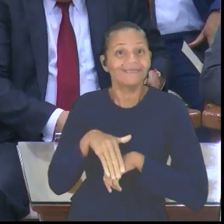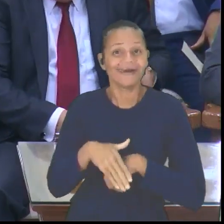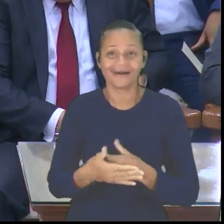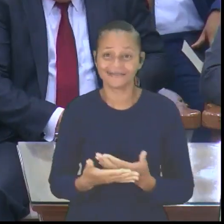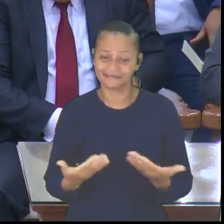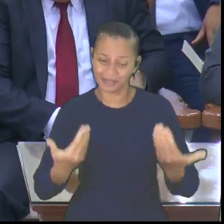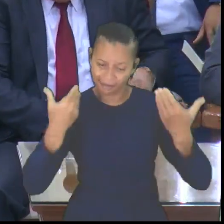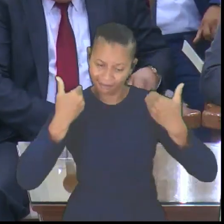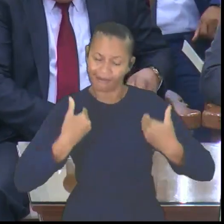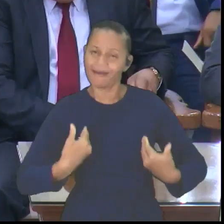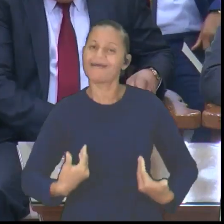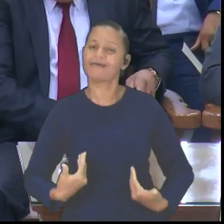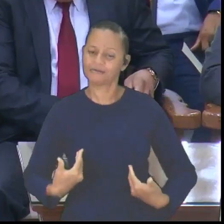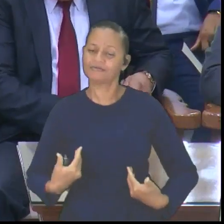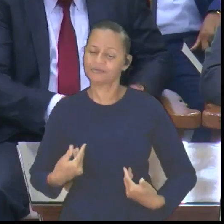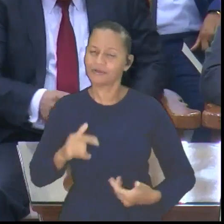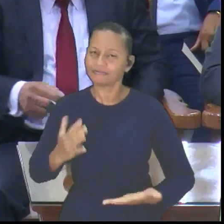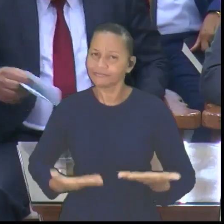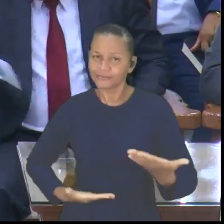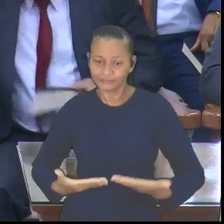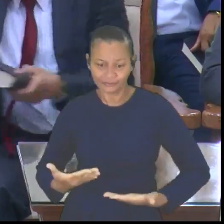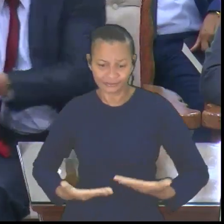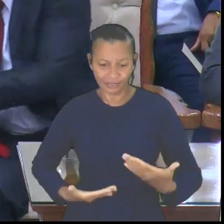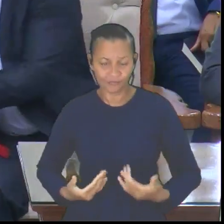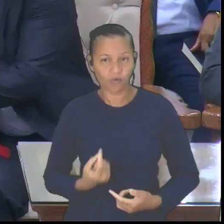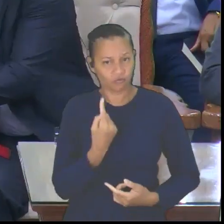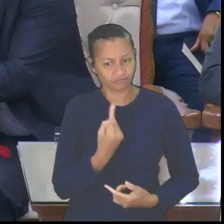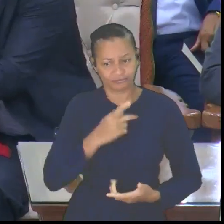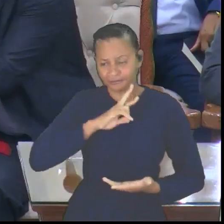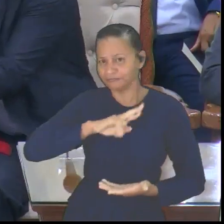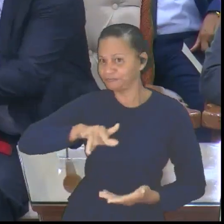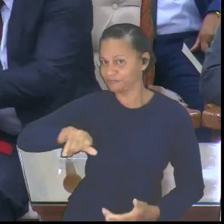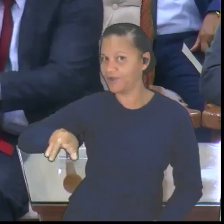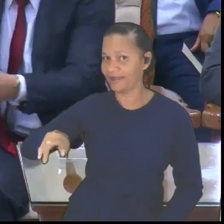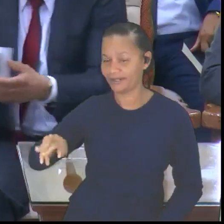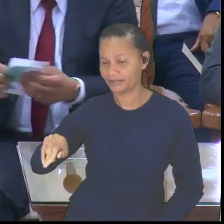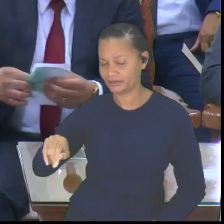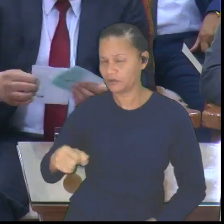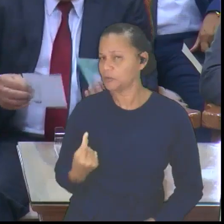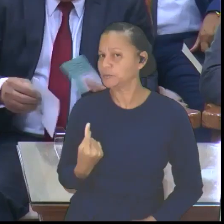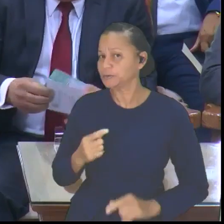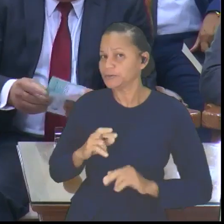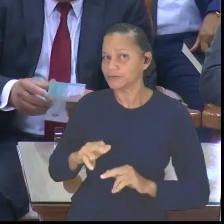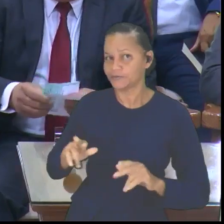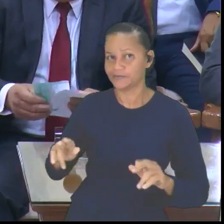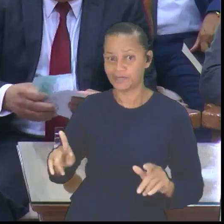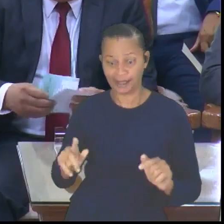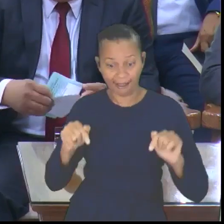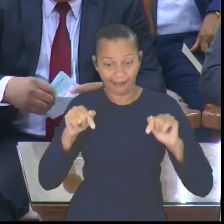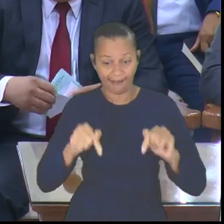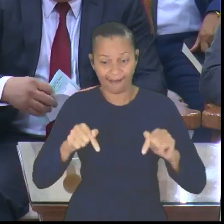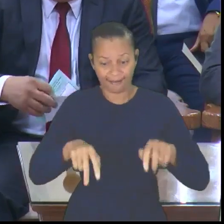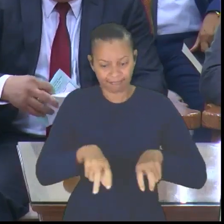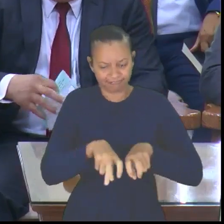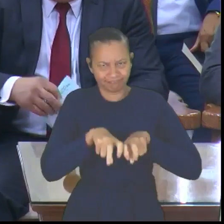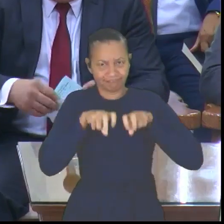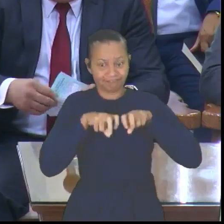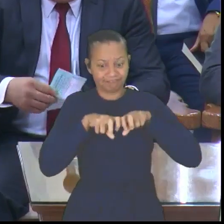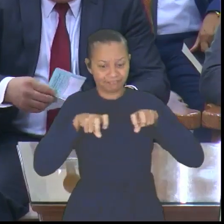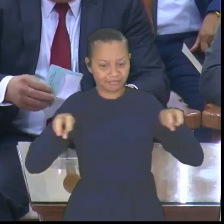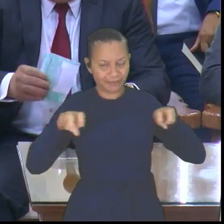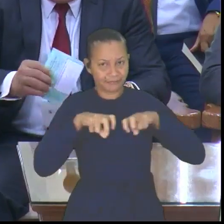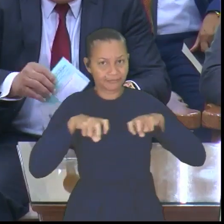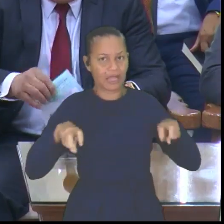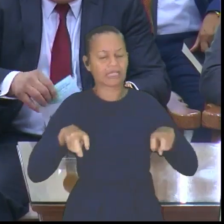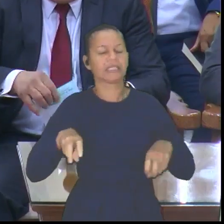ser um dos instrumentos, eu digo um dos instrumentos porque aqui em nossa retaguarda tem muitos